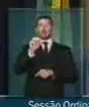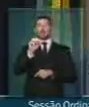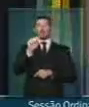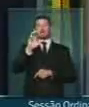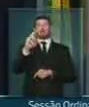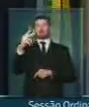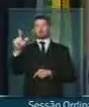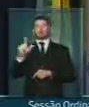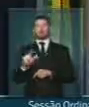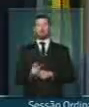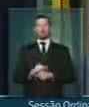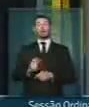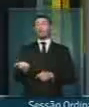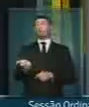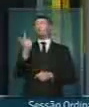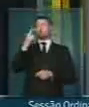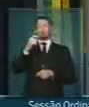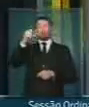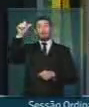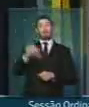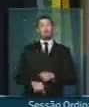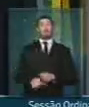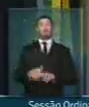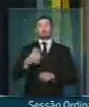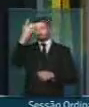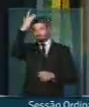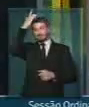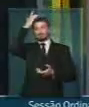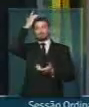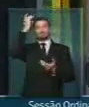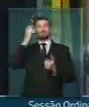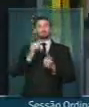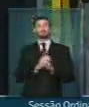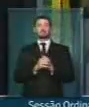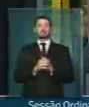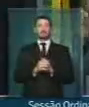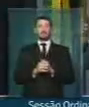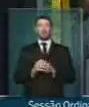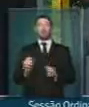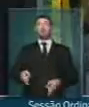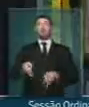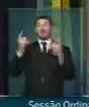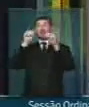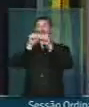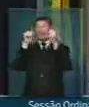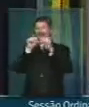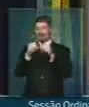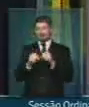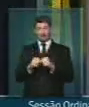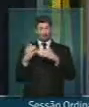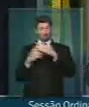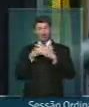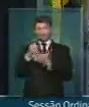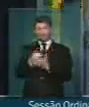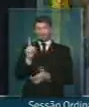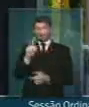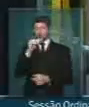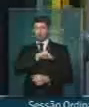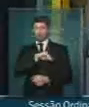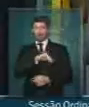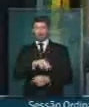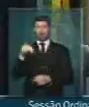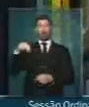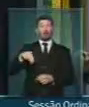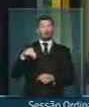mais absurda. O prédio está depredado, a empresa não pagou os salários, Em novembro,